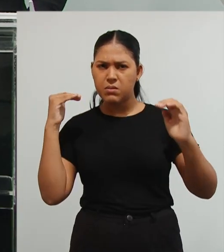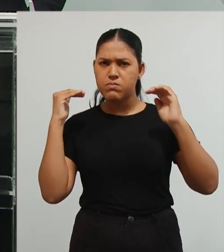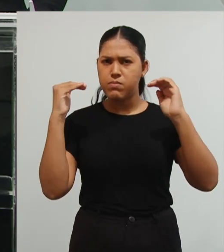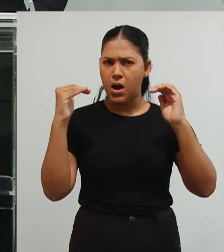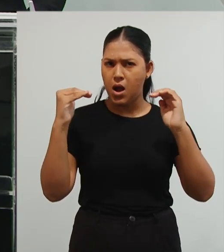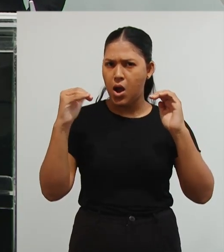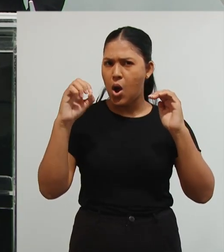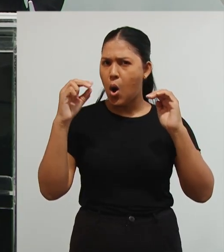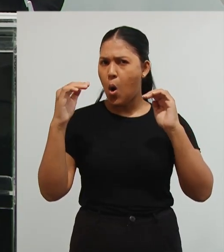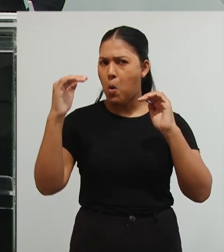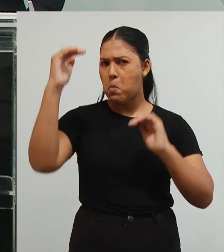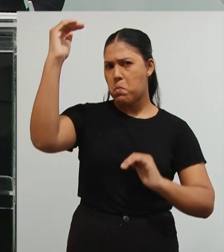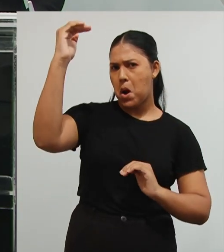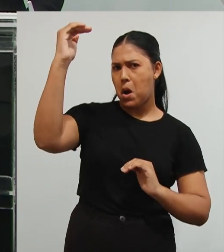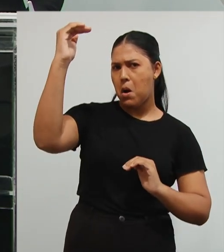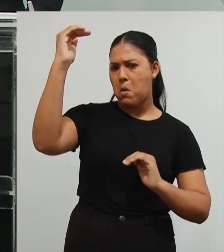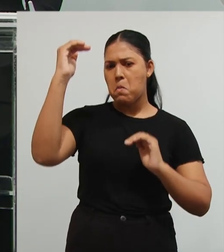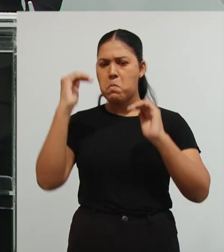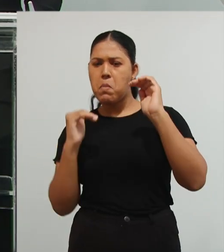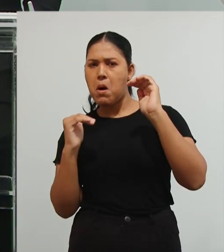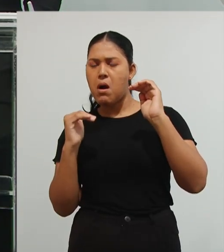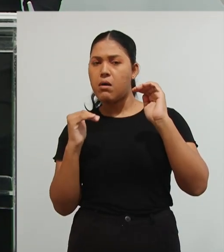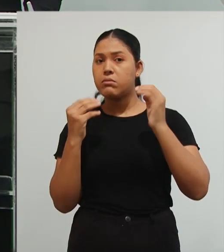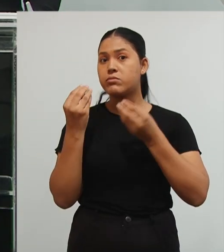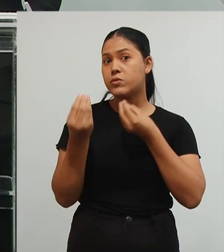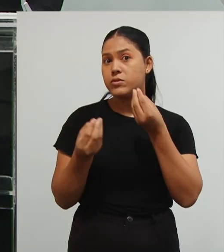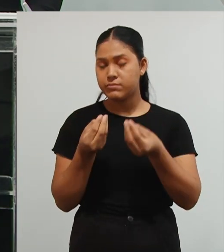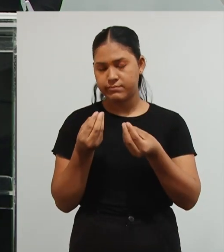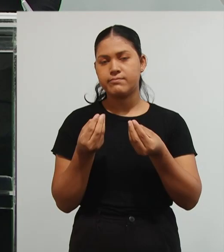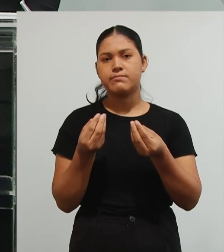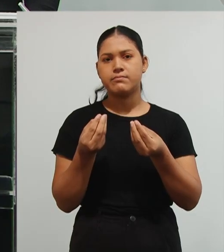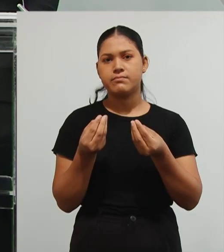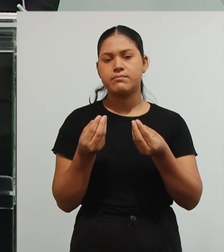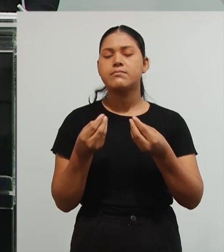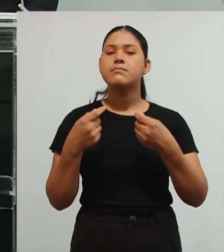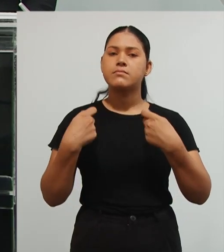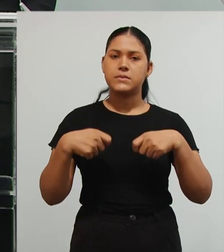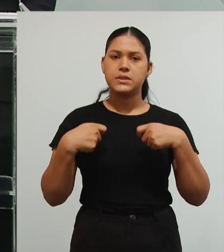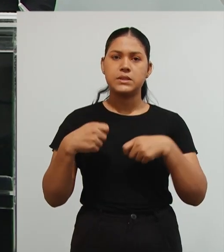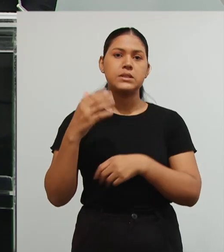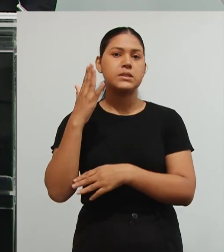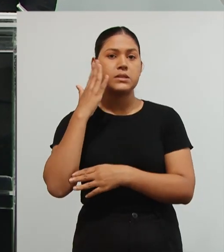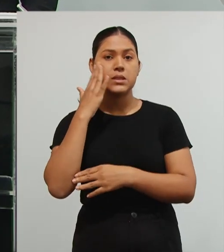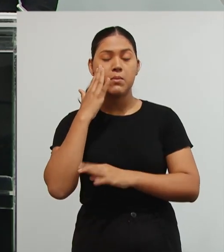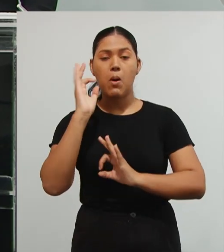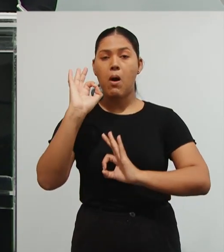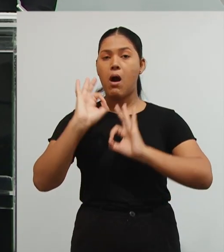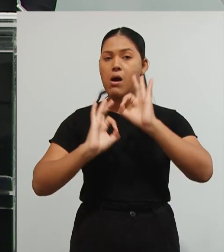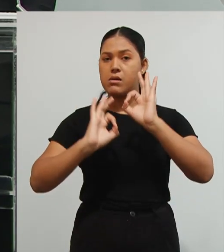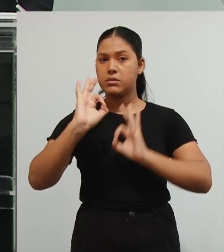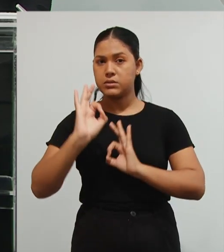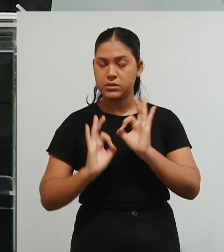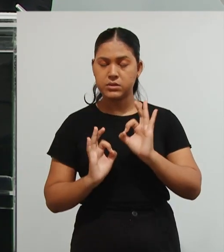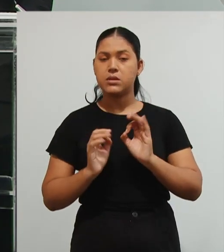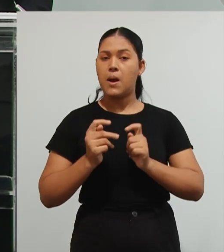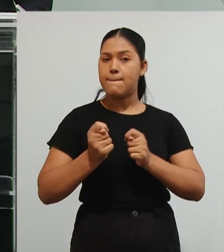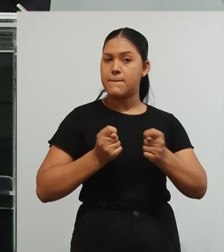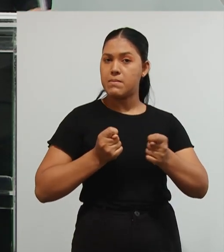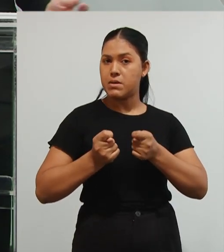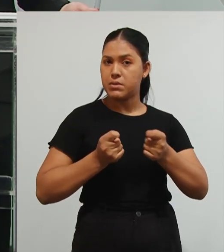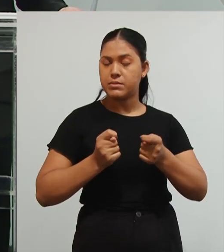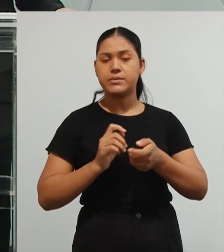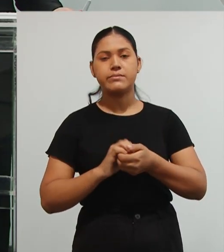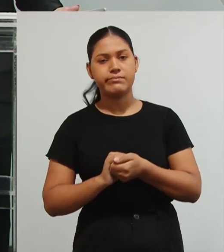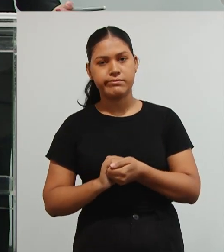é algum tipo de política pública? Gastar mais com a Previdência do que a gente arrecada. Se é uma política